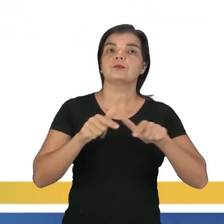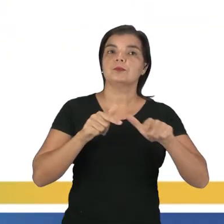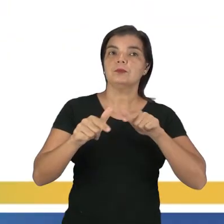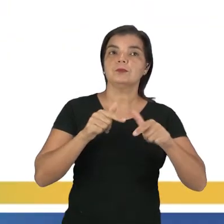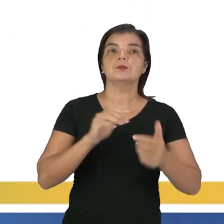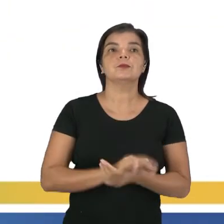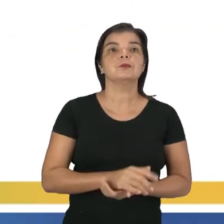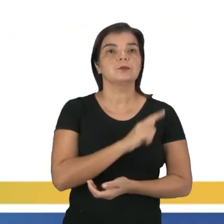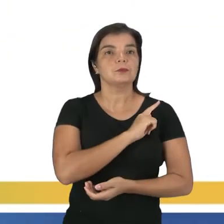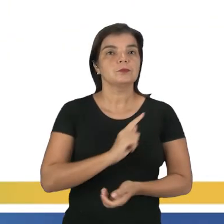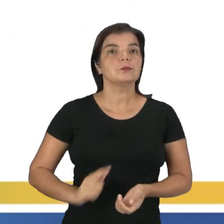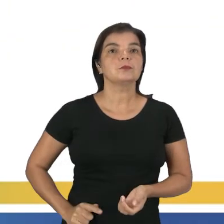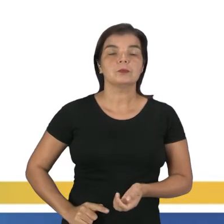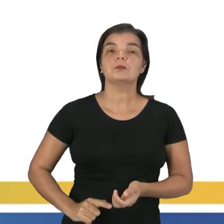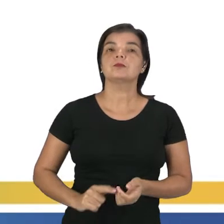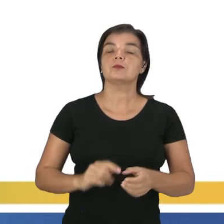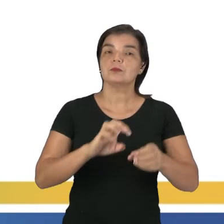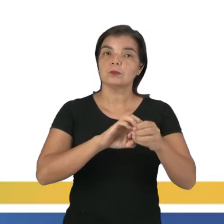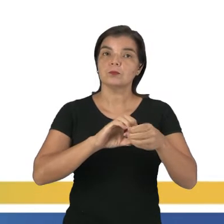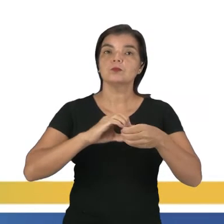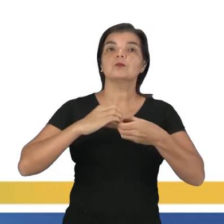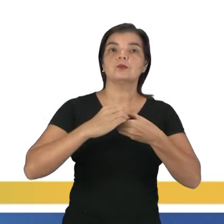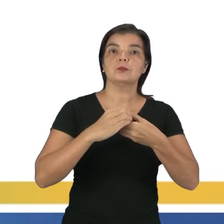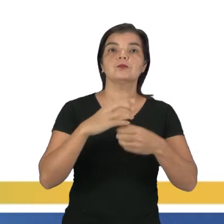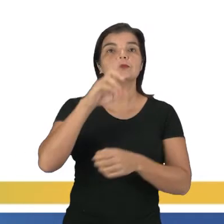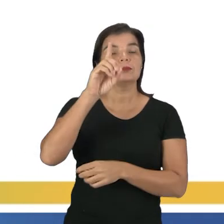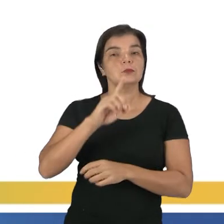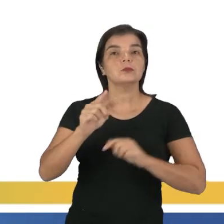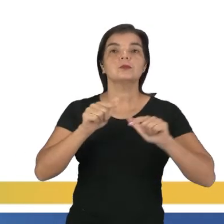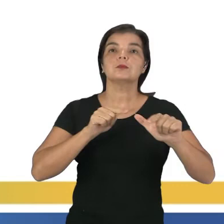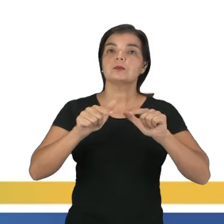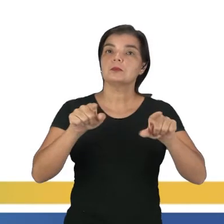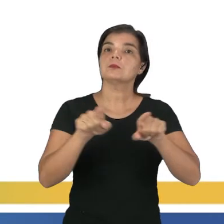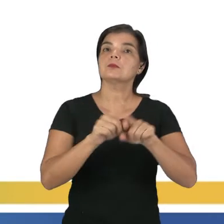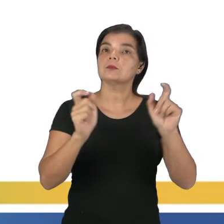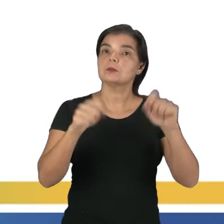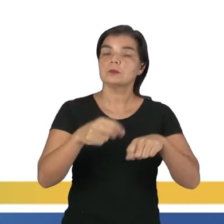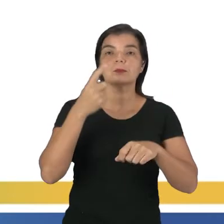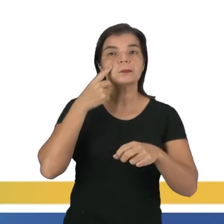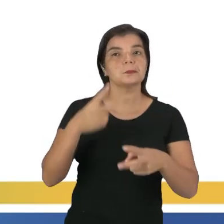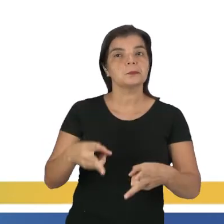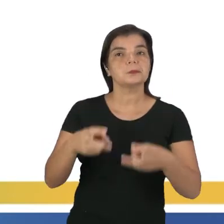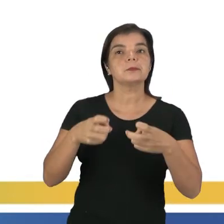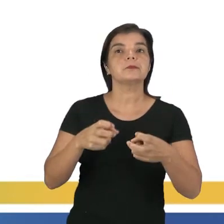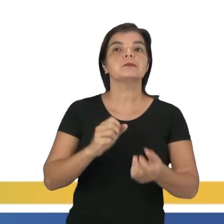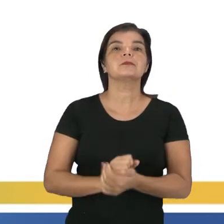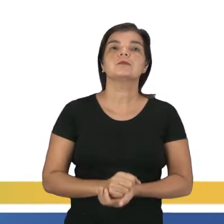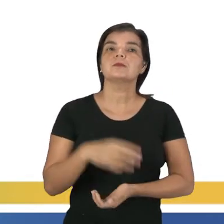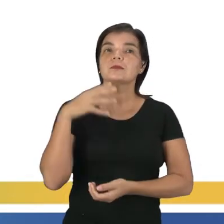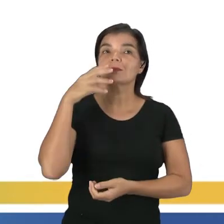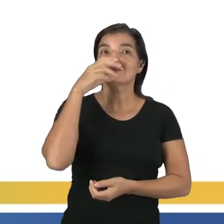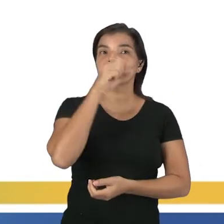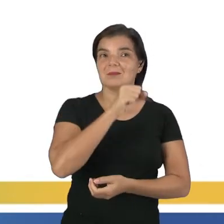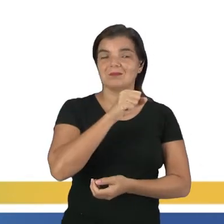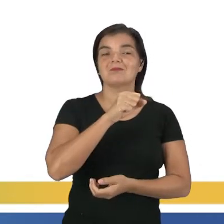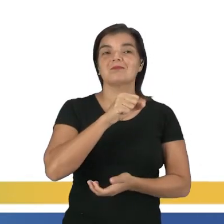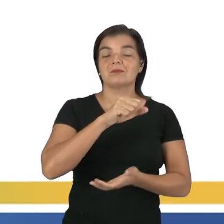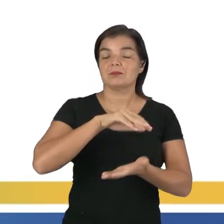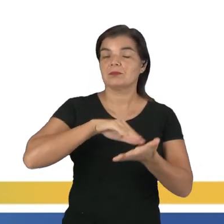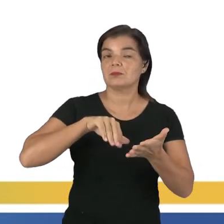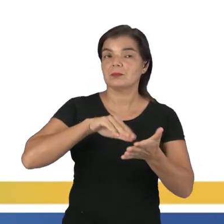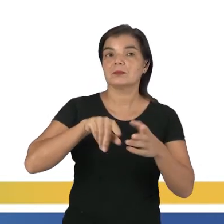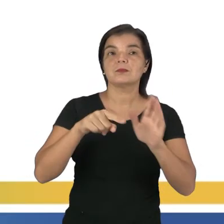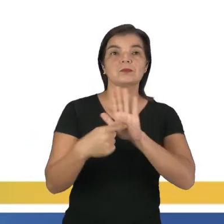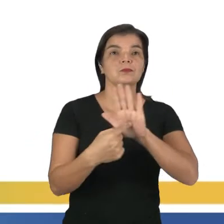entre trabalhadores, governos e grandes corporações. Os direitos trabalhistas, como podemos perceber,